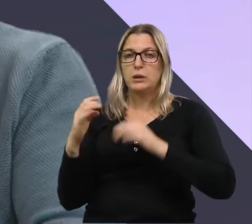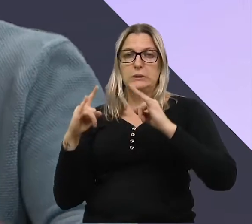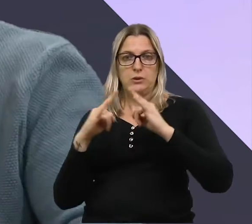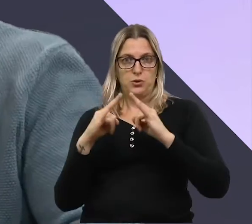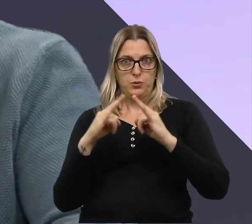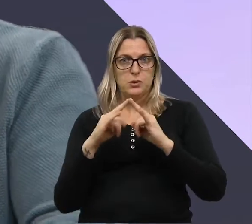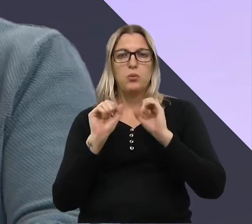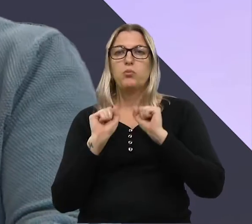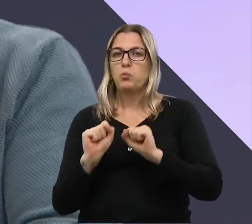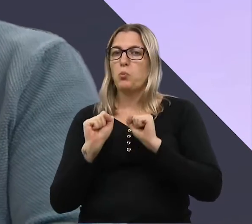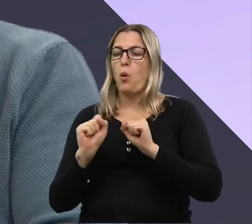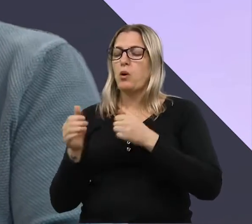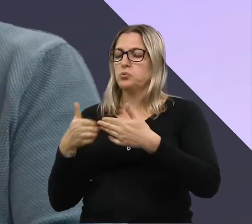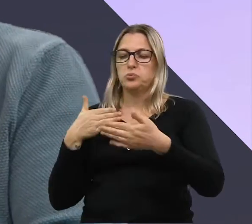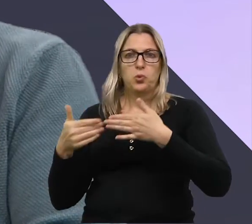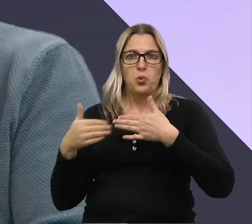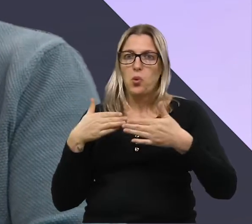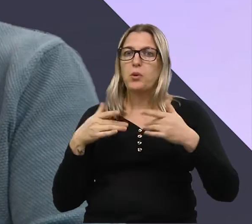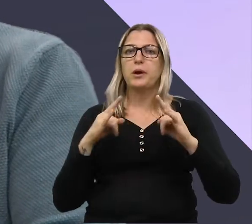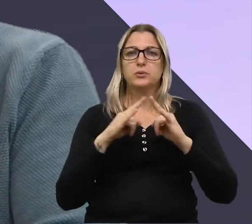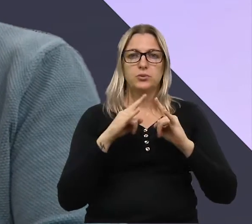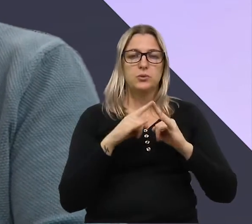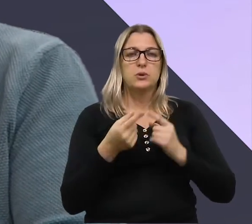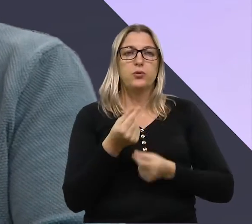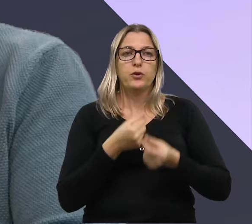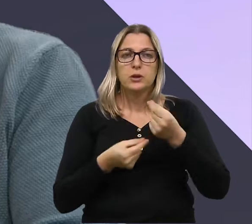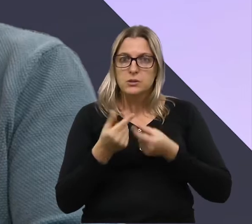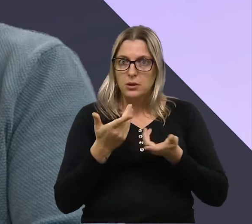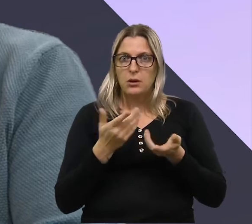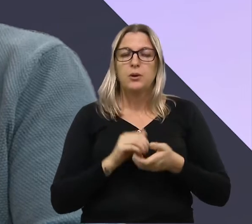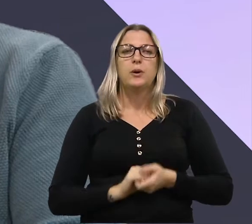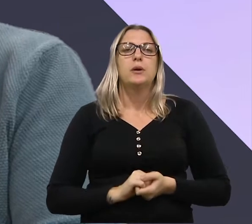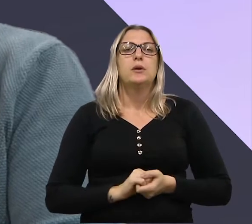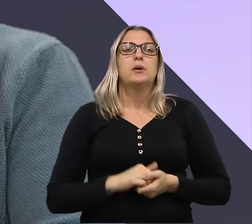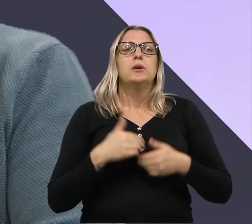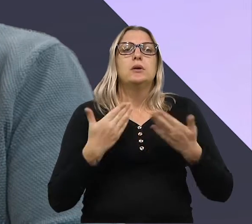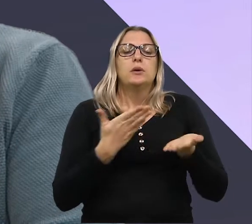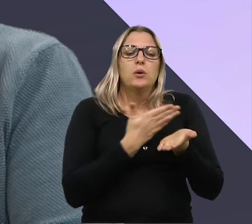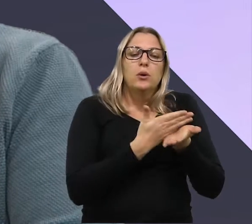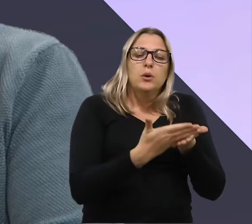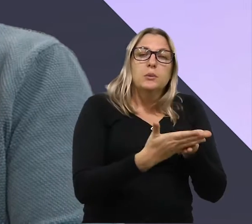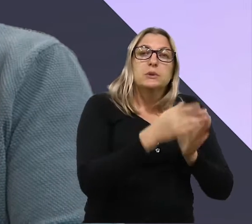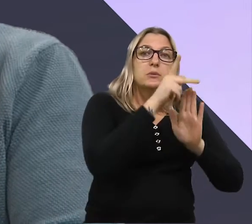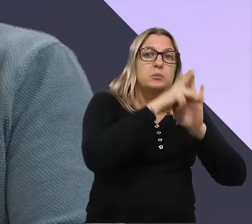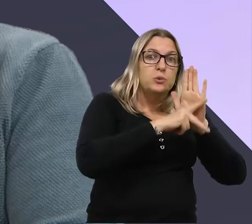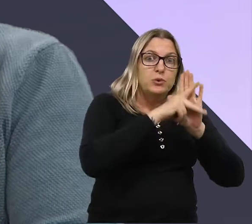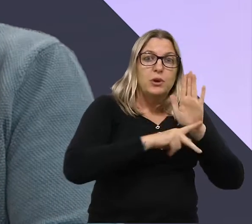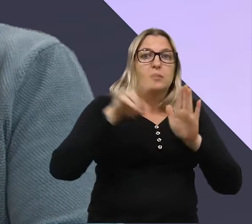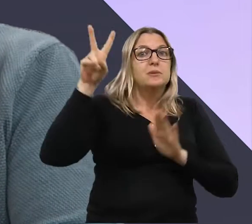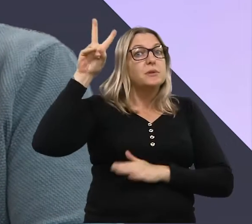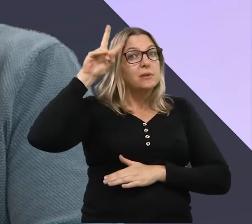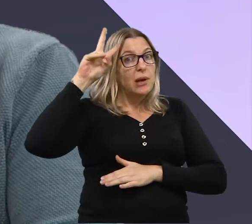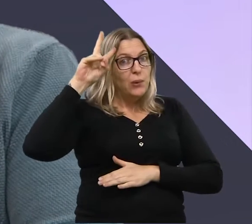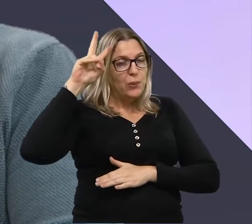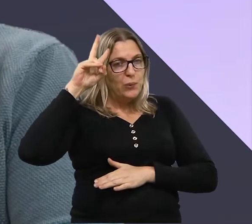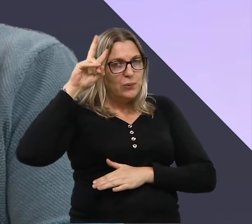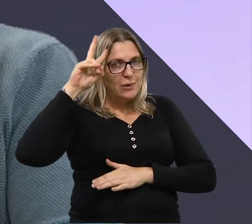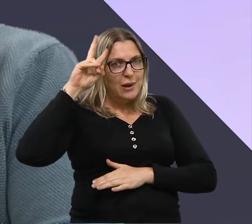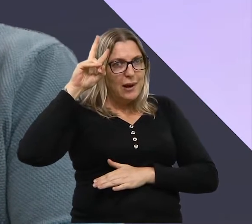que e ele tem uma abrangência e outros o projeto iniciou com estamos iniciamos esse projeto na